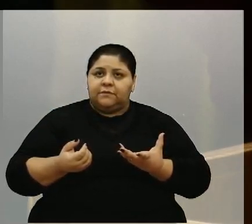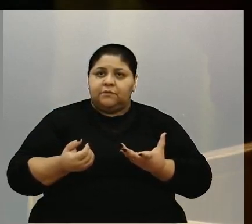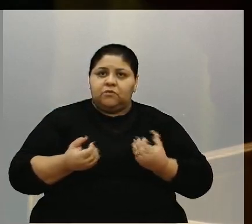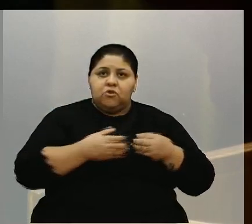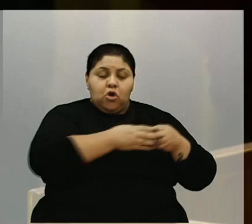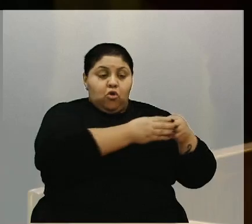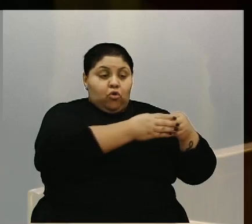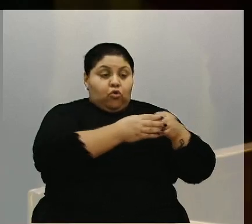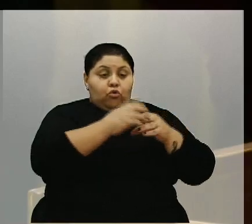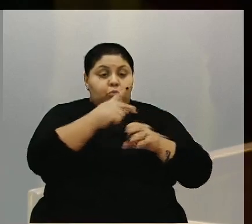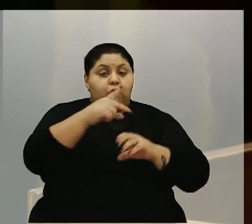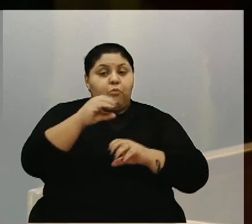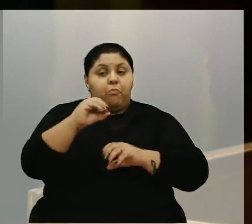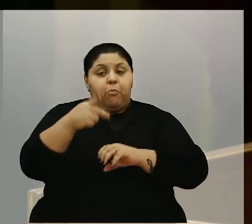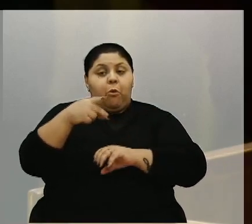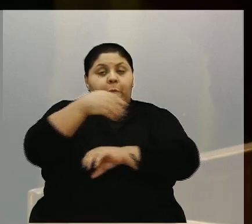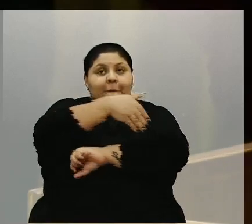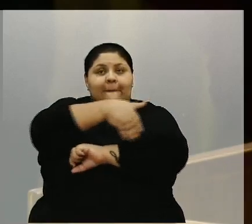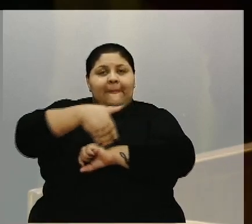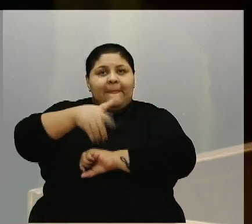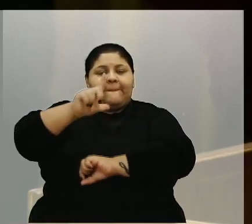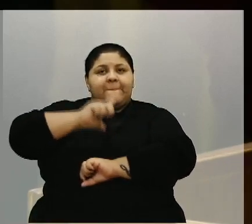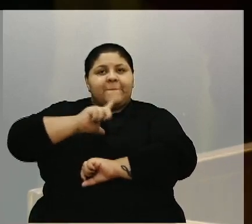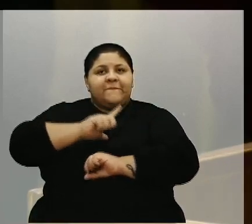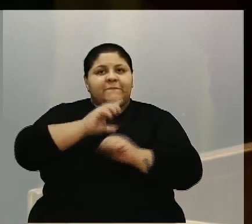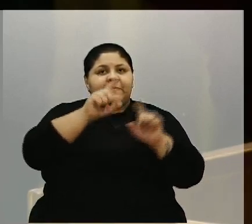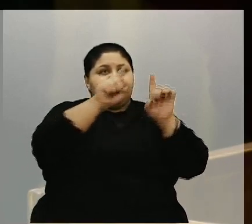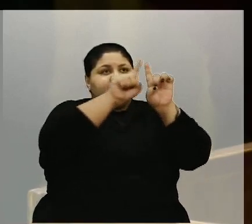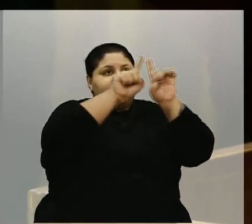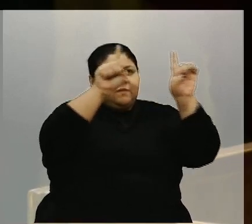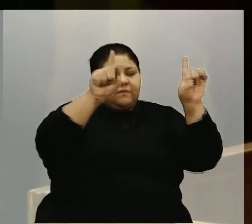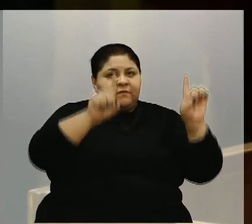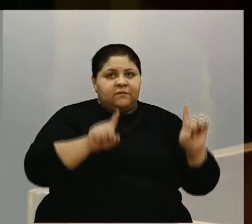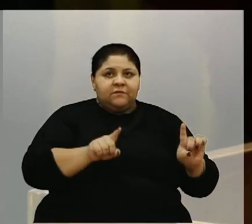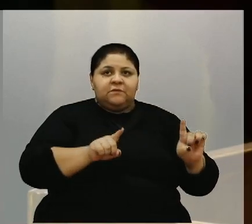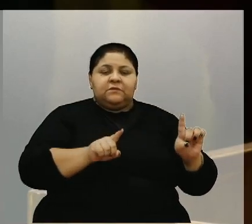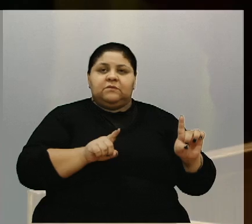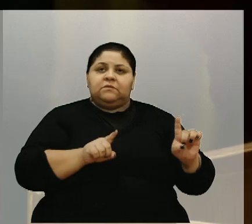Pop Rua tem servidores